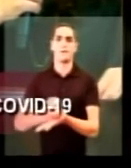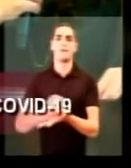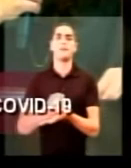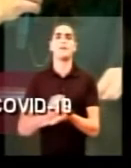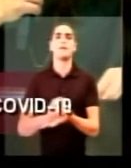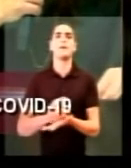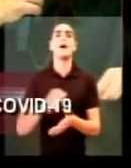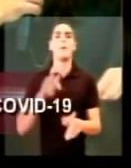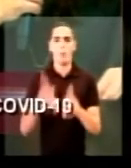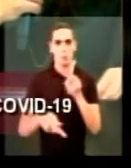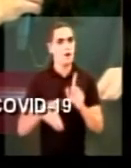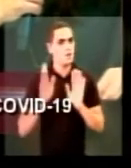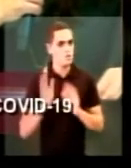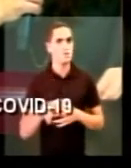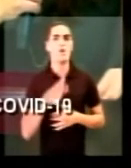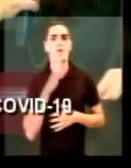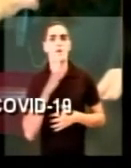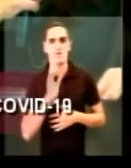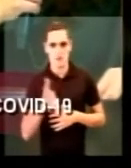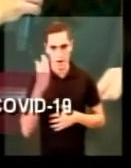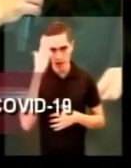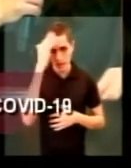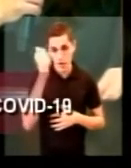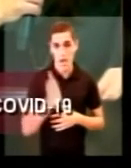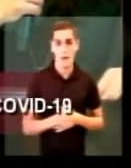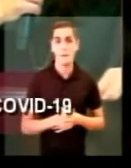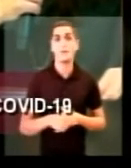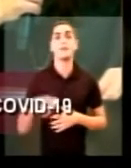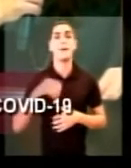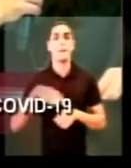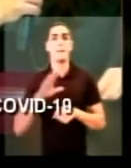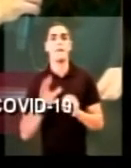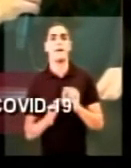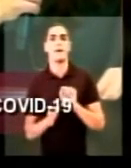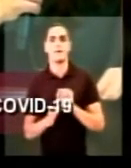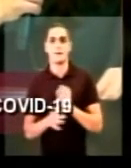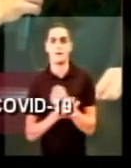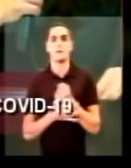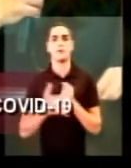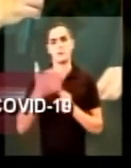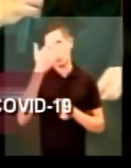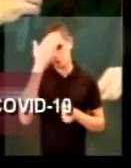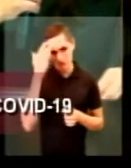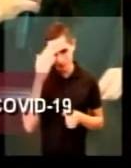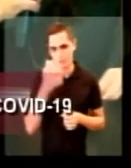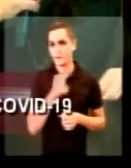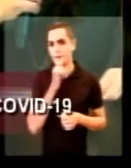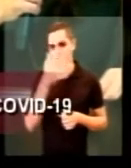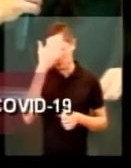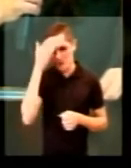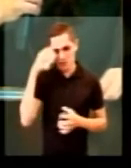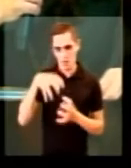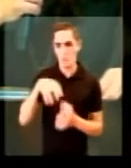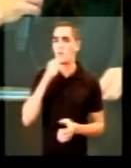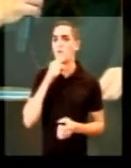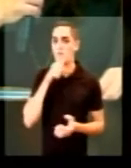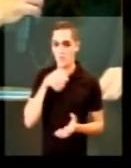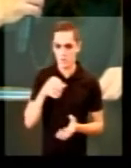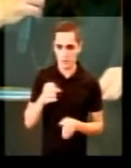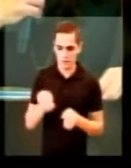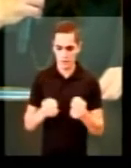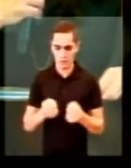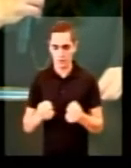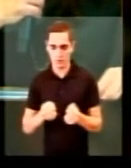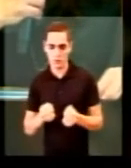aí mais segurança para esse idoso, que ele está protegido ali no carro, ele vai ser vacinado dentro do carro, e nós definimos um local,